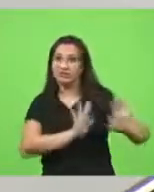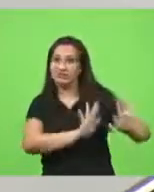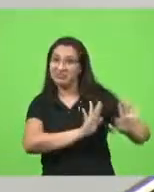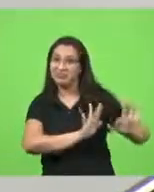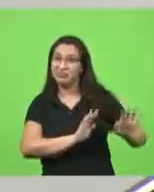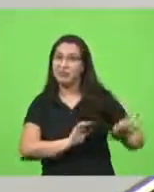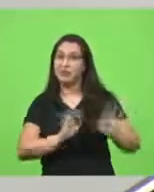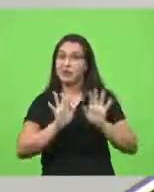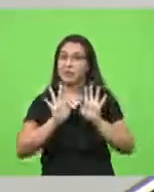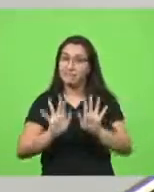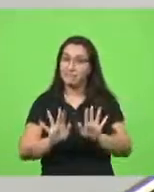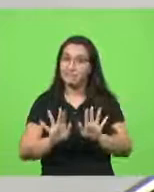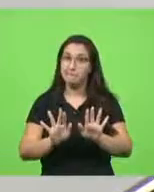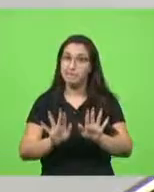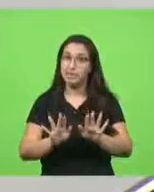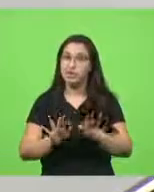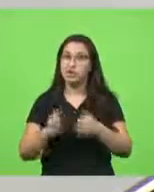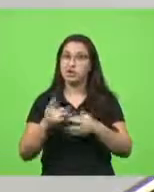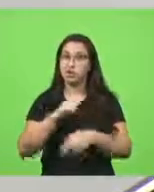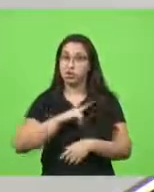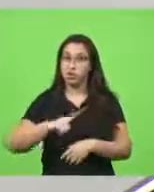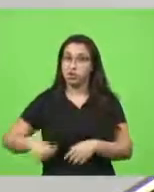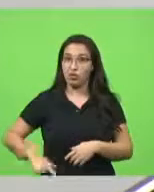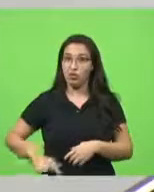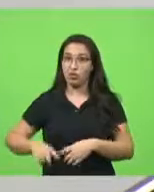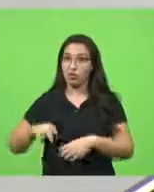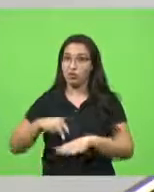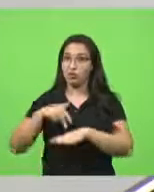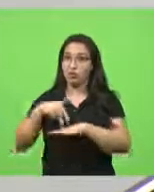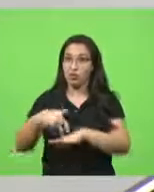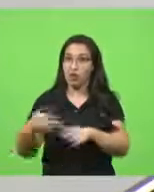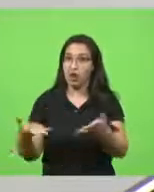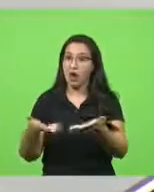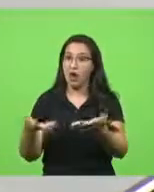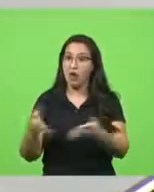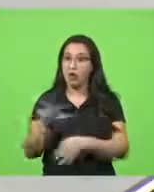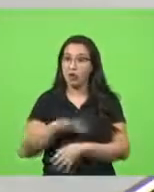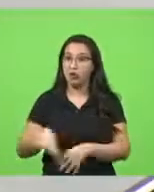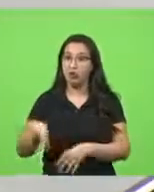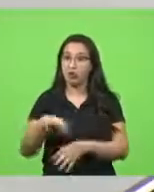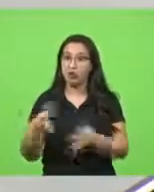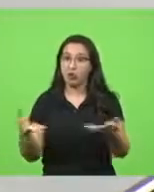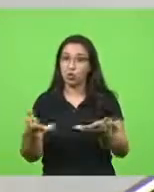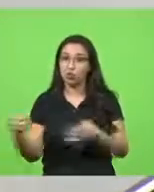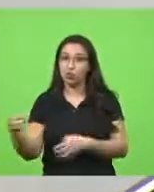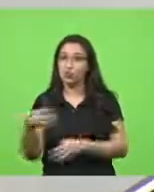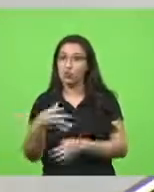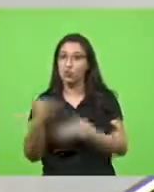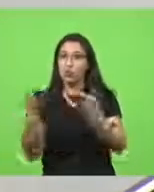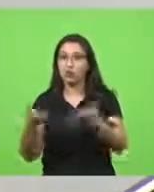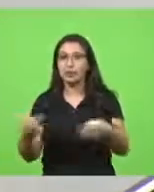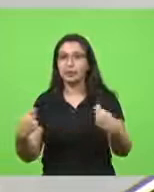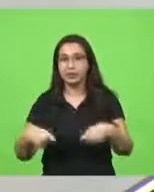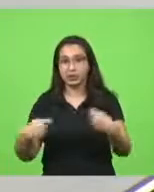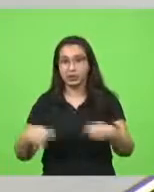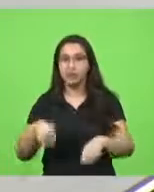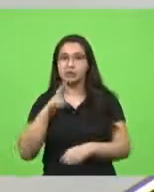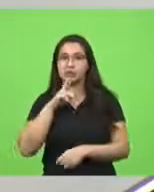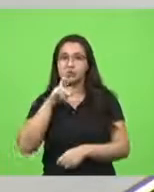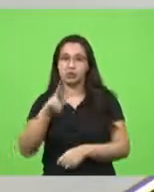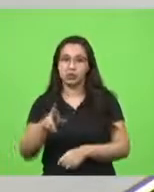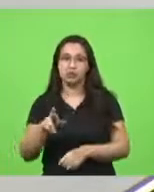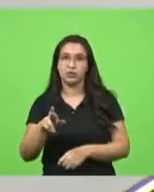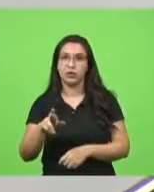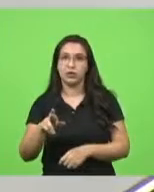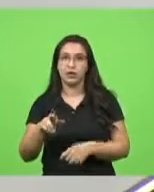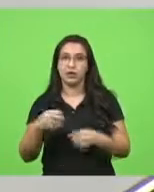Agora, quem está no governo são os atuais. E os atuais têm que dar a resposta. Quem está no governo